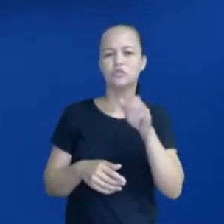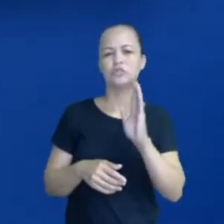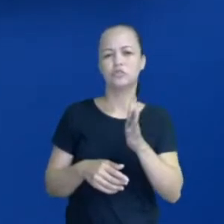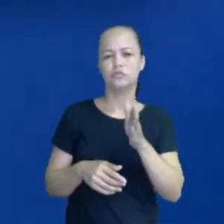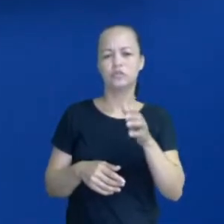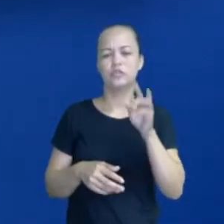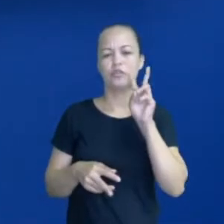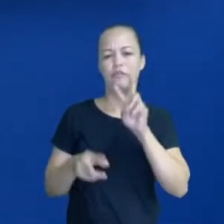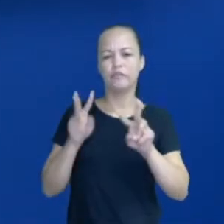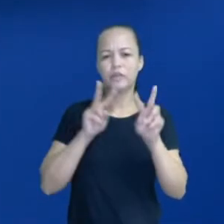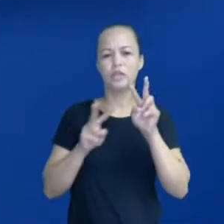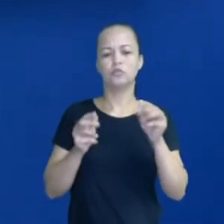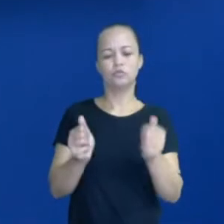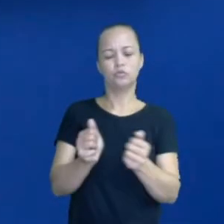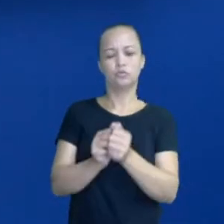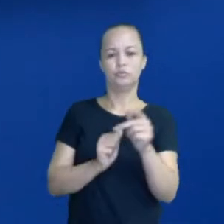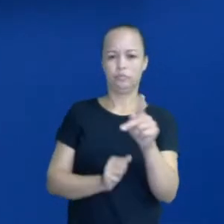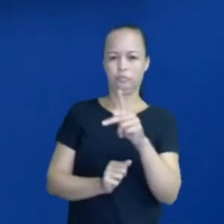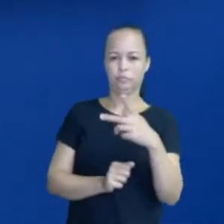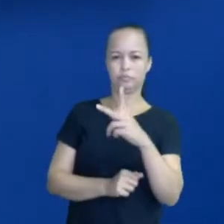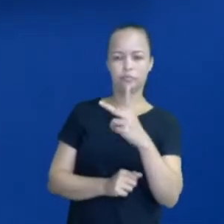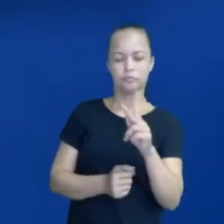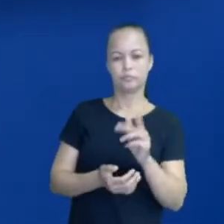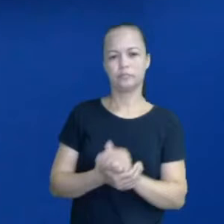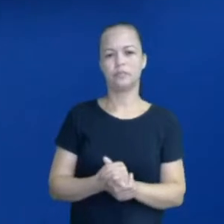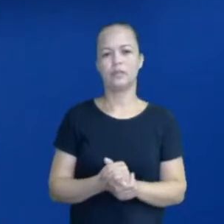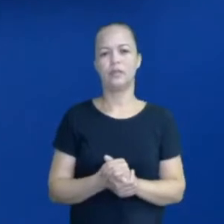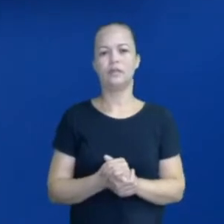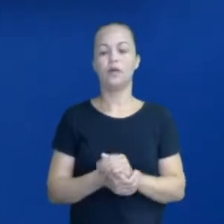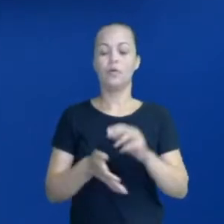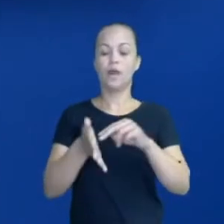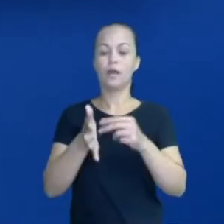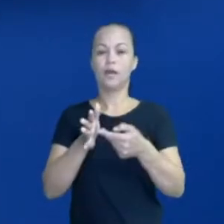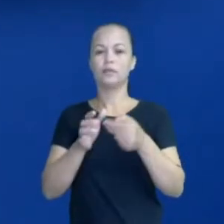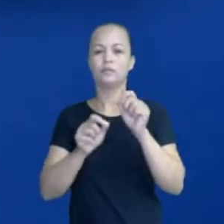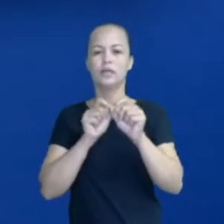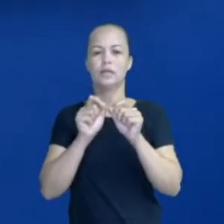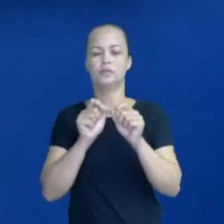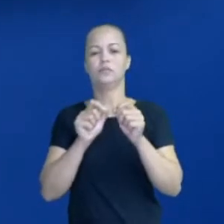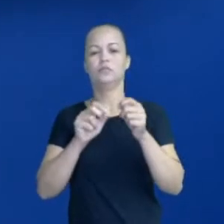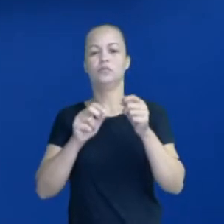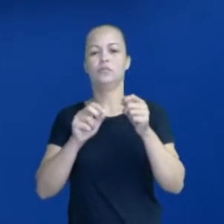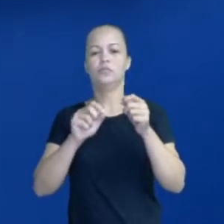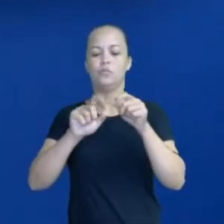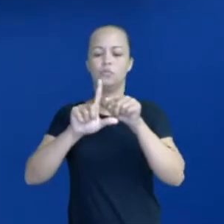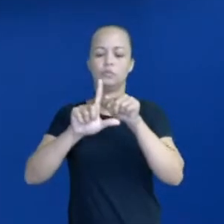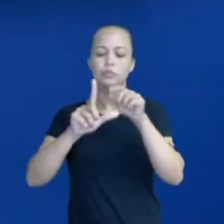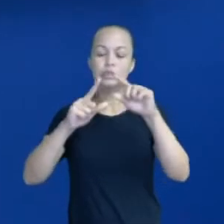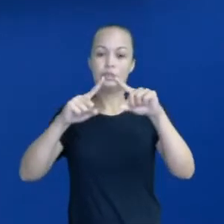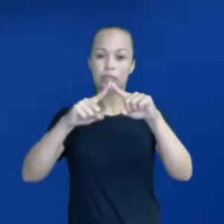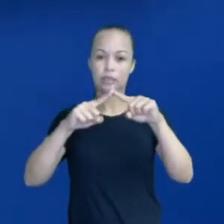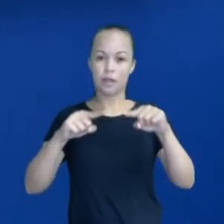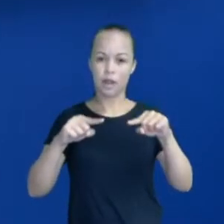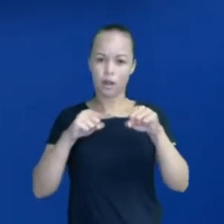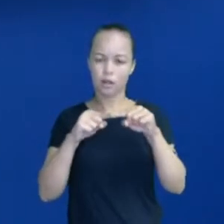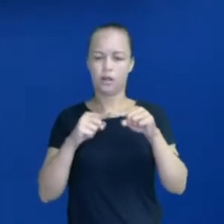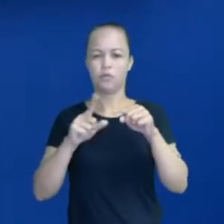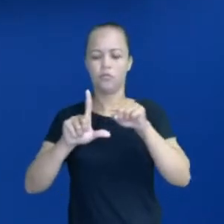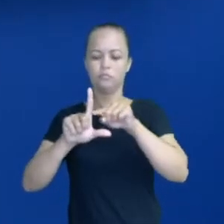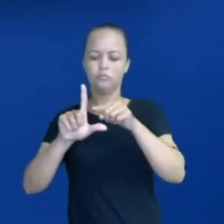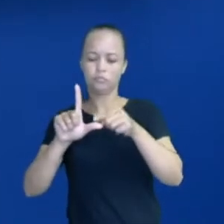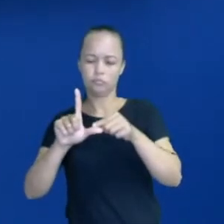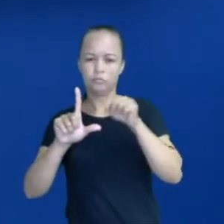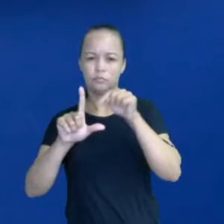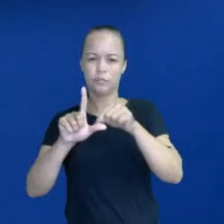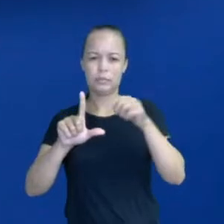gente compreenda a classificação dos triângulos. Eu preciso compreender o que é ângulo. Então, vem comigo,